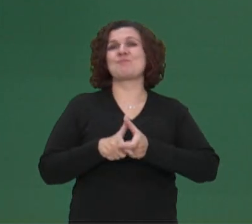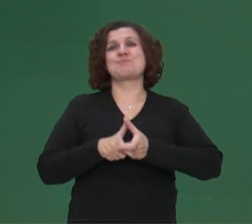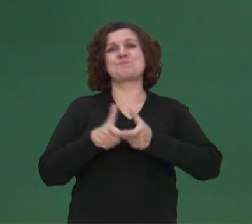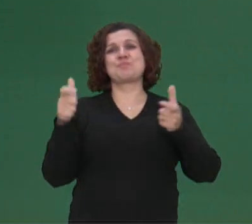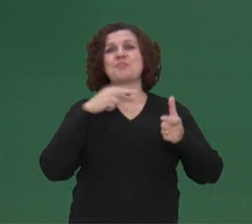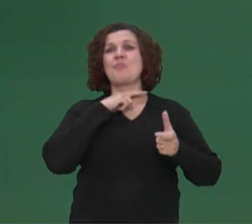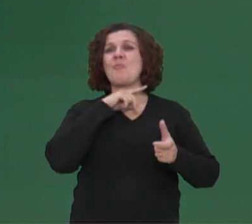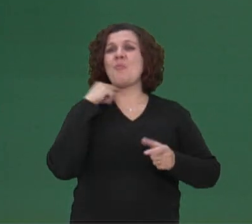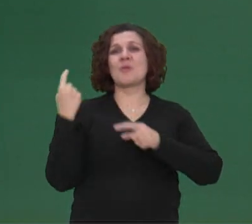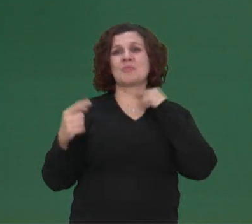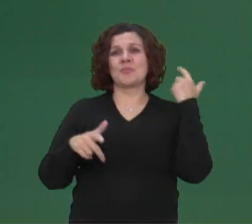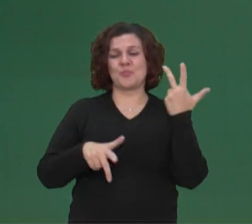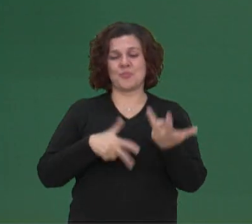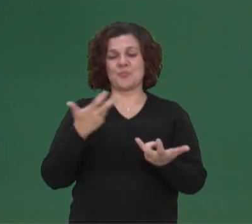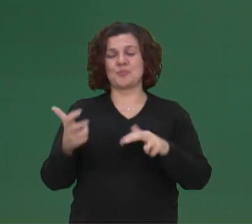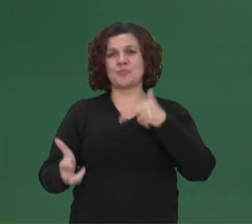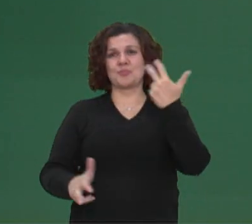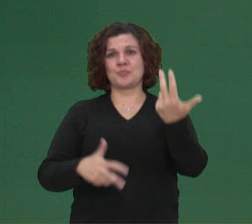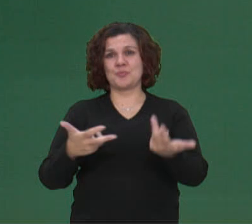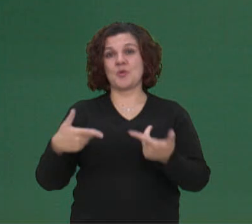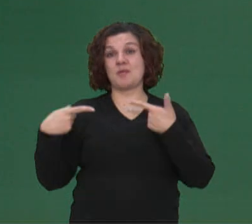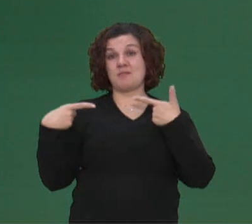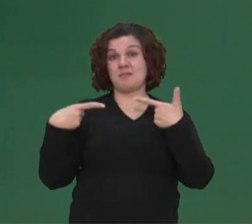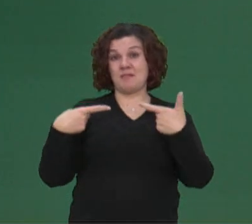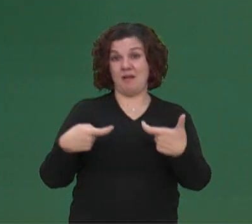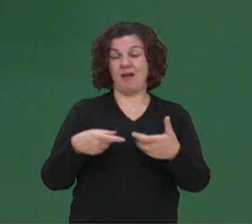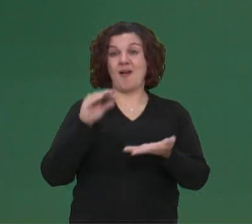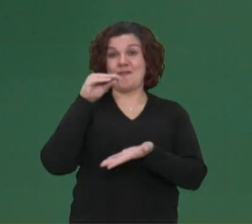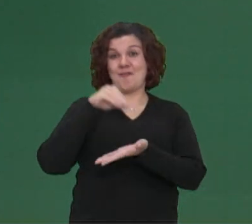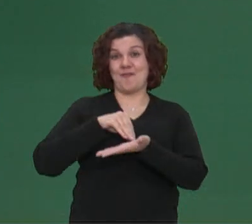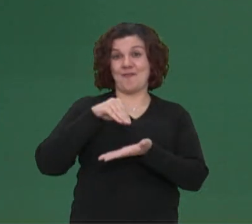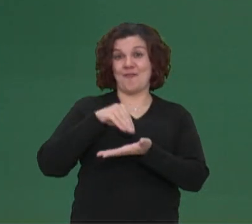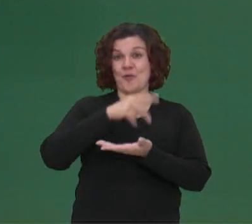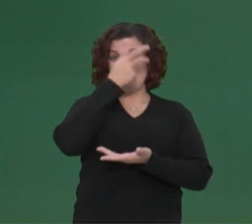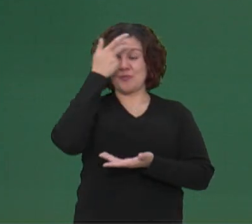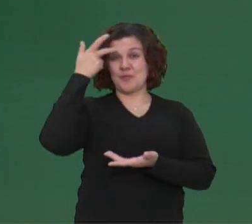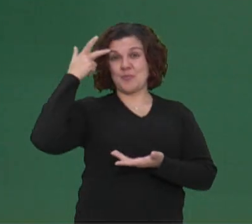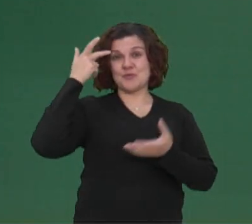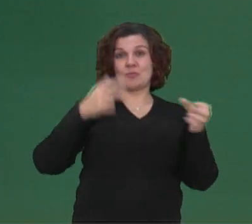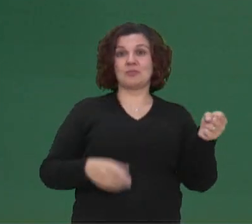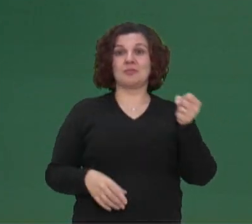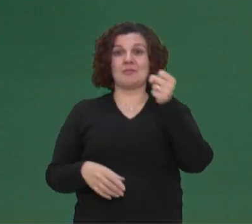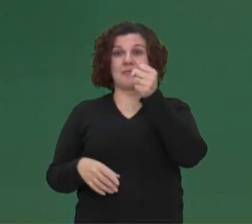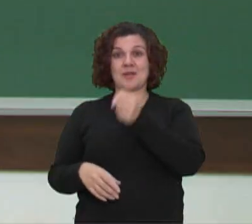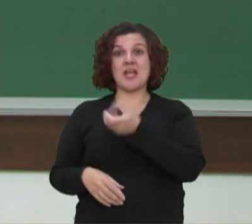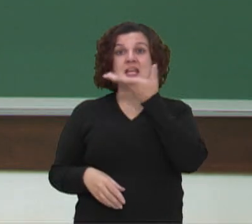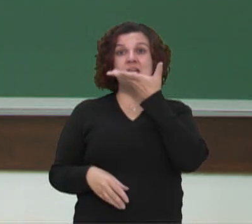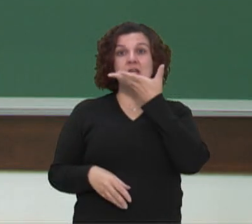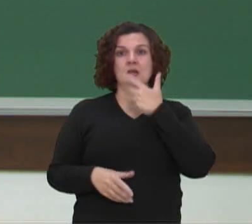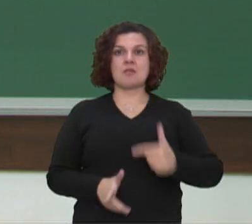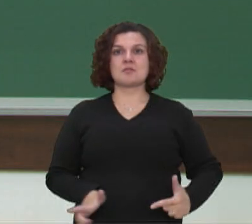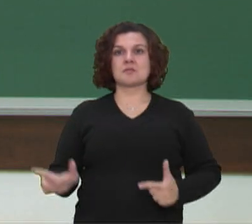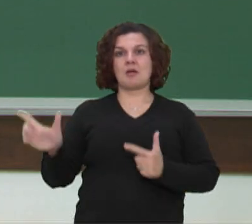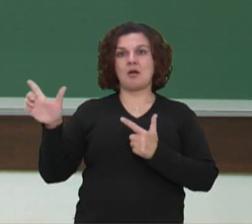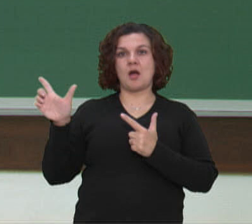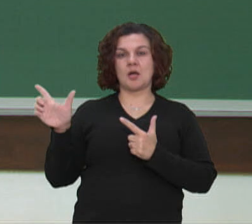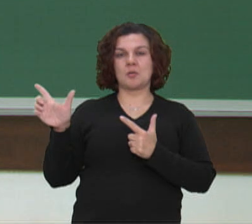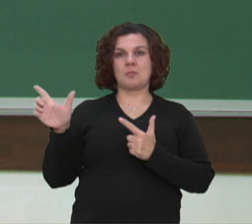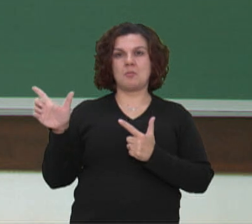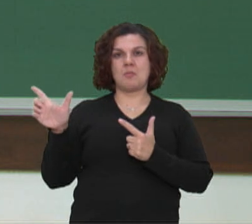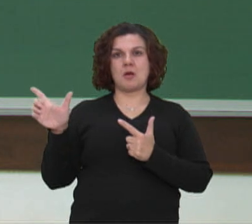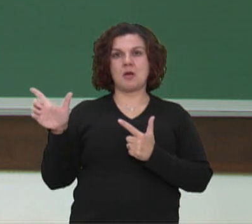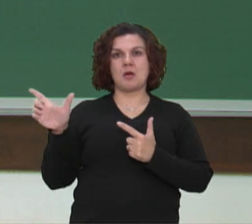as crianças acabam pegando em armas para defender uma ideologia que elas não sabem nem o que